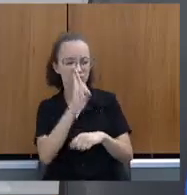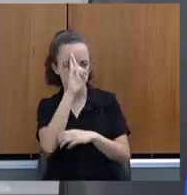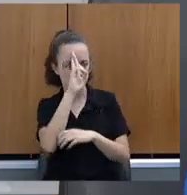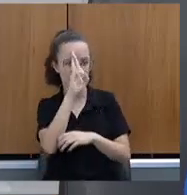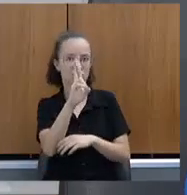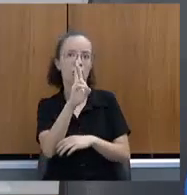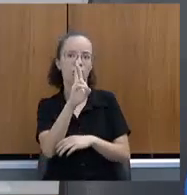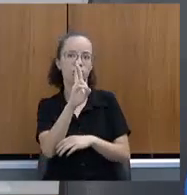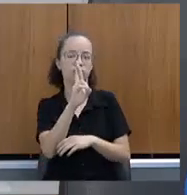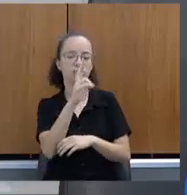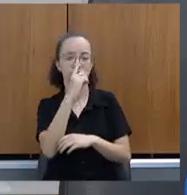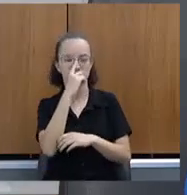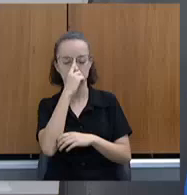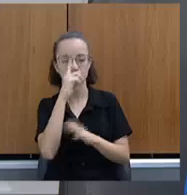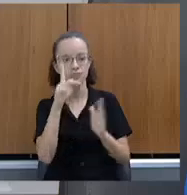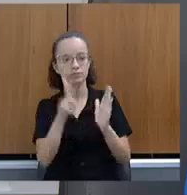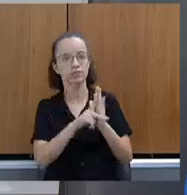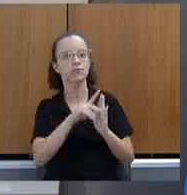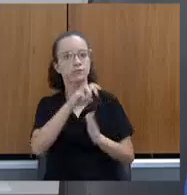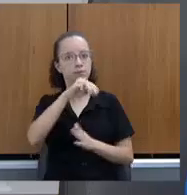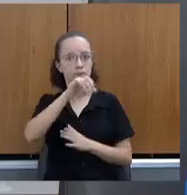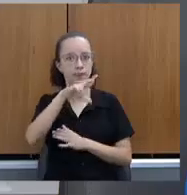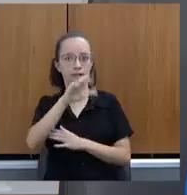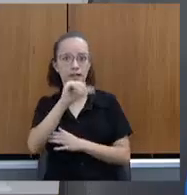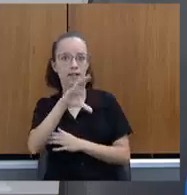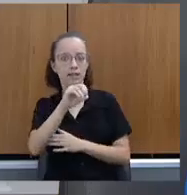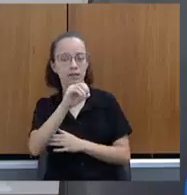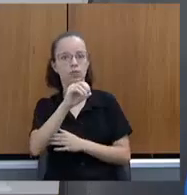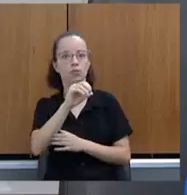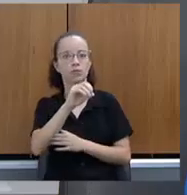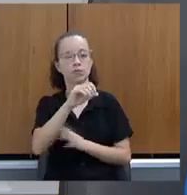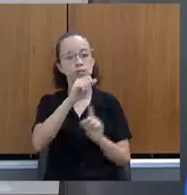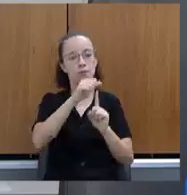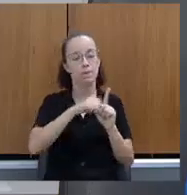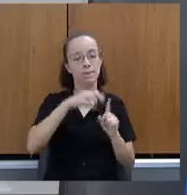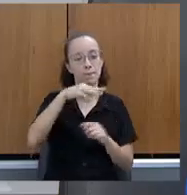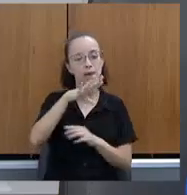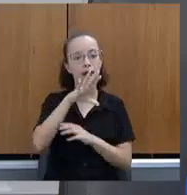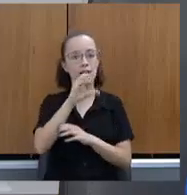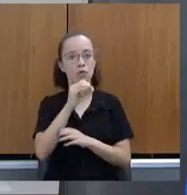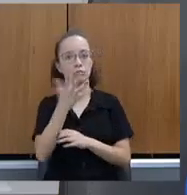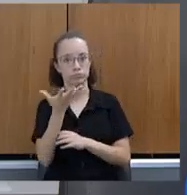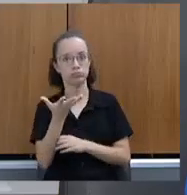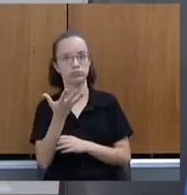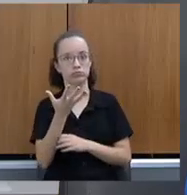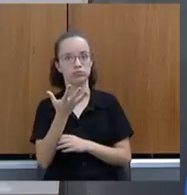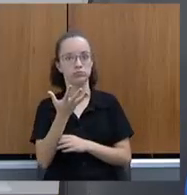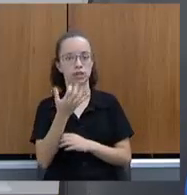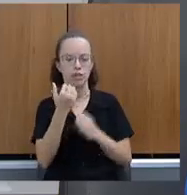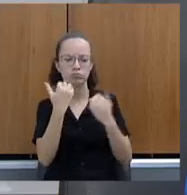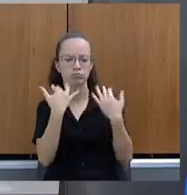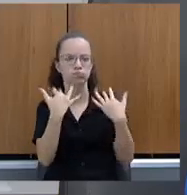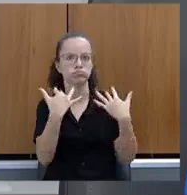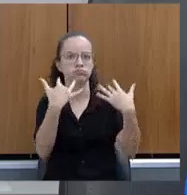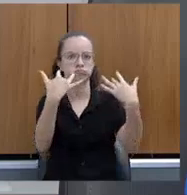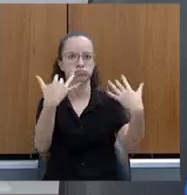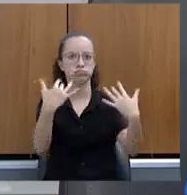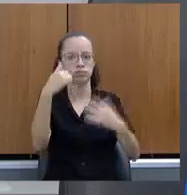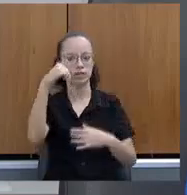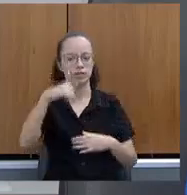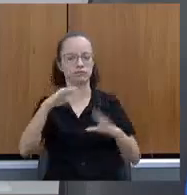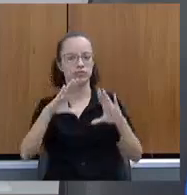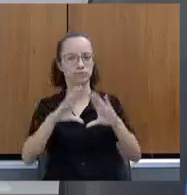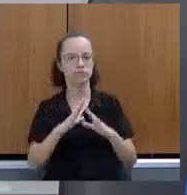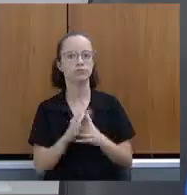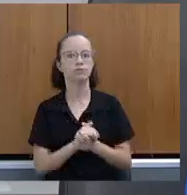reforçadas na tarde dessa terça-feira foi ideia de de Maio em audiência pública da comissão de administração pública aqui da